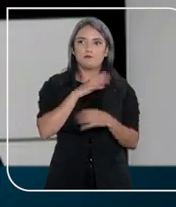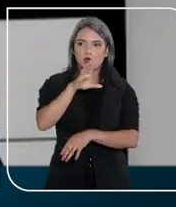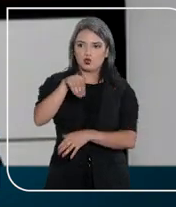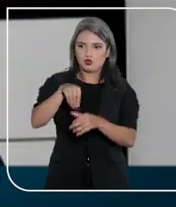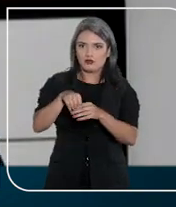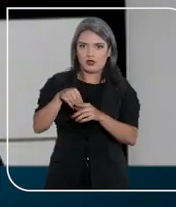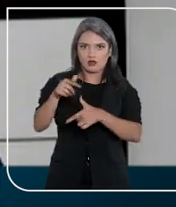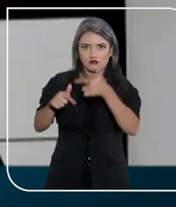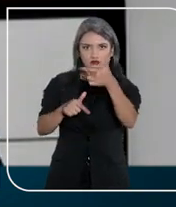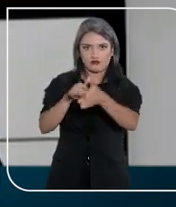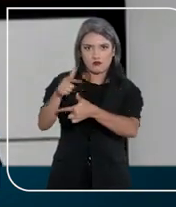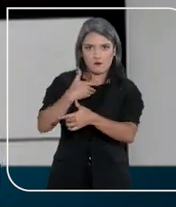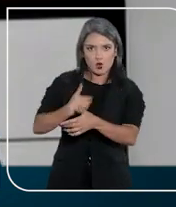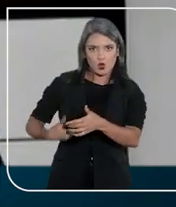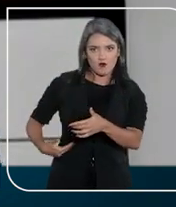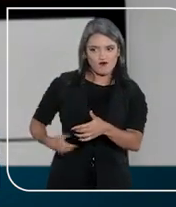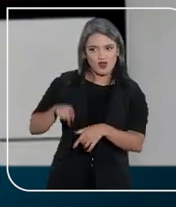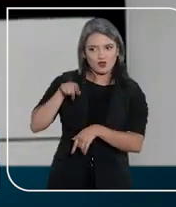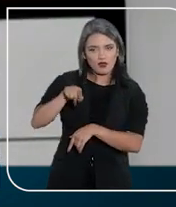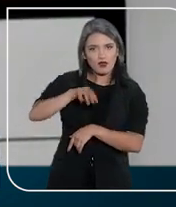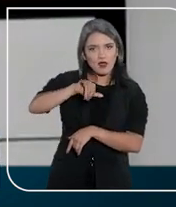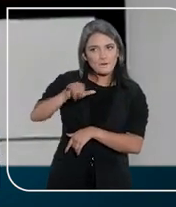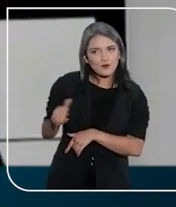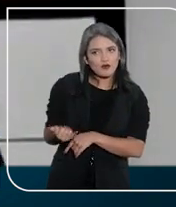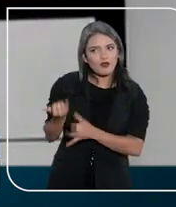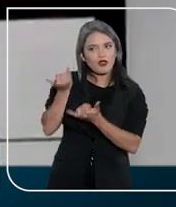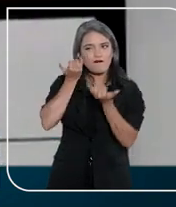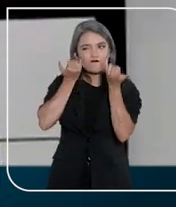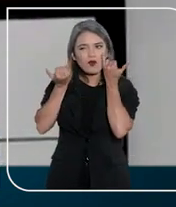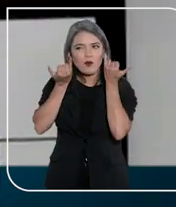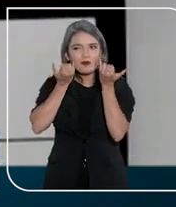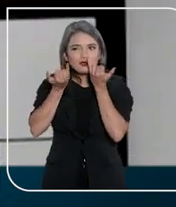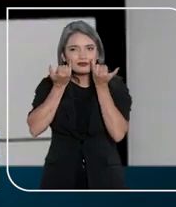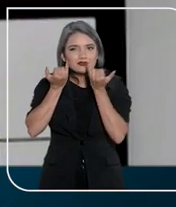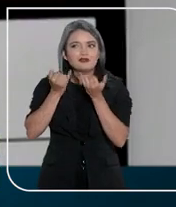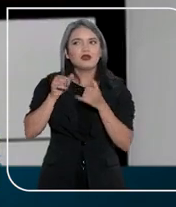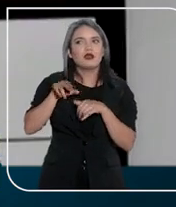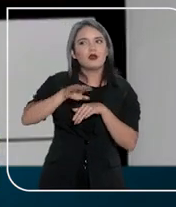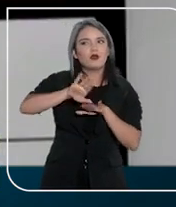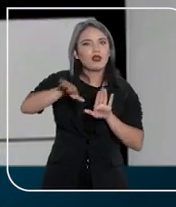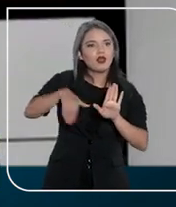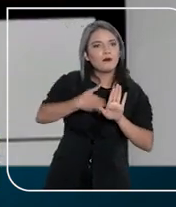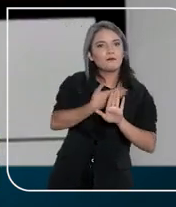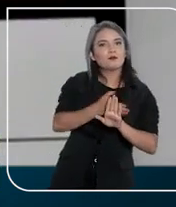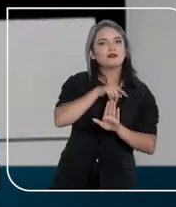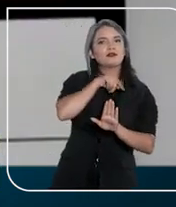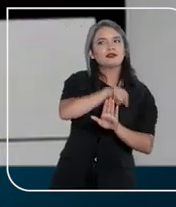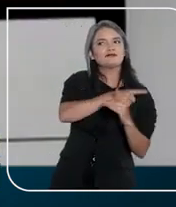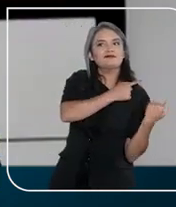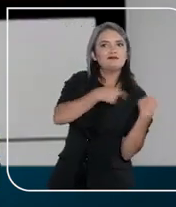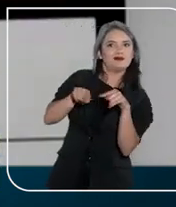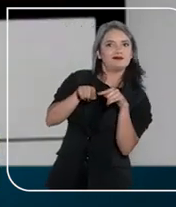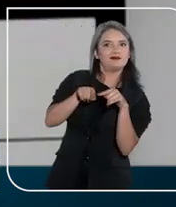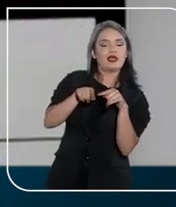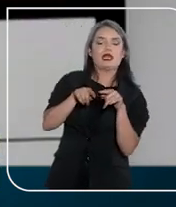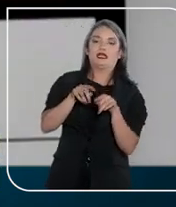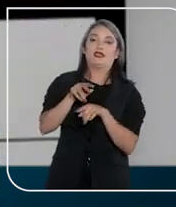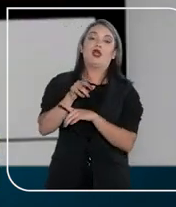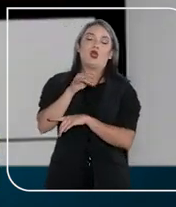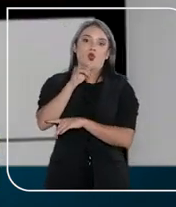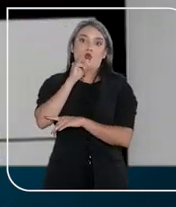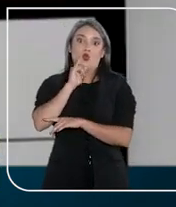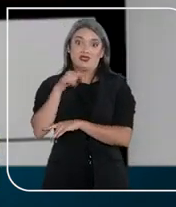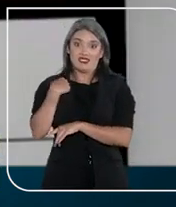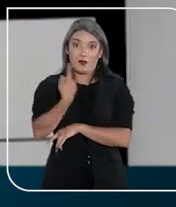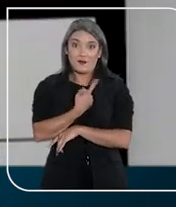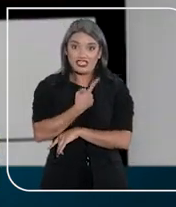Estado que vai utilizar de informações privilegiadas para trabalhar contra o Estado. Então, aqui seria um caso bem típico, que nós estamos vivendo